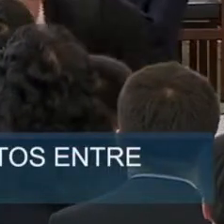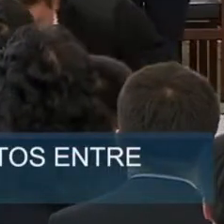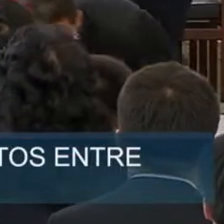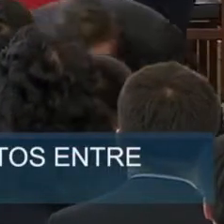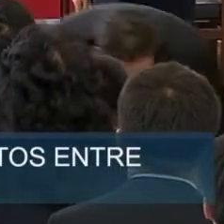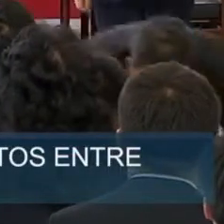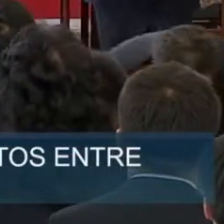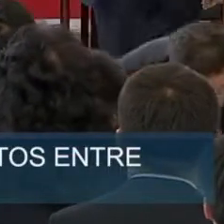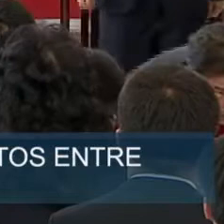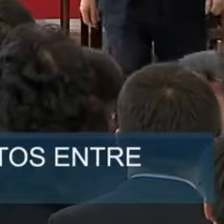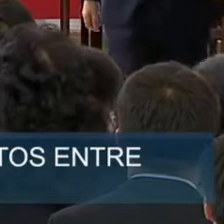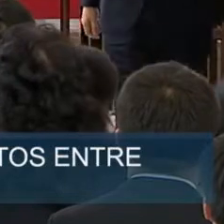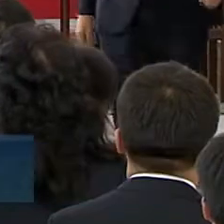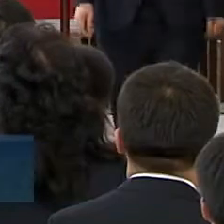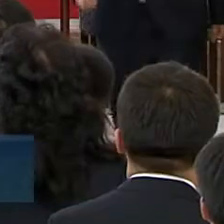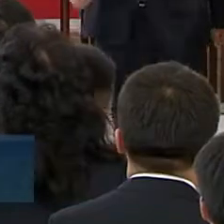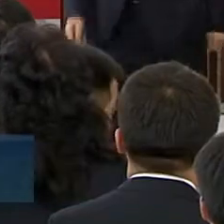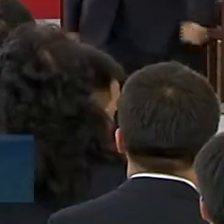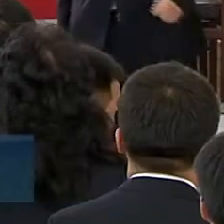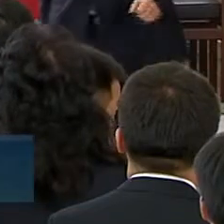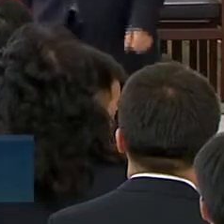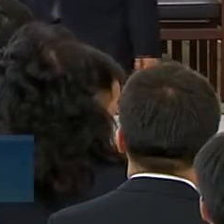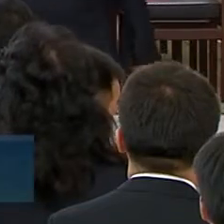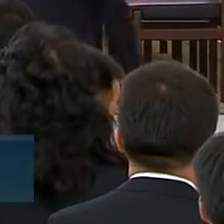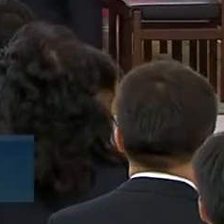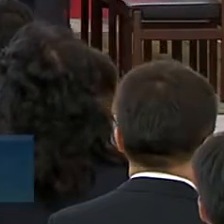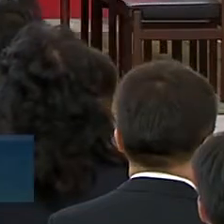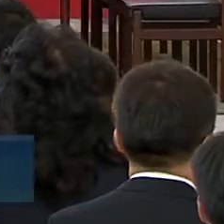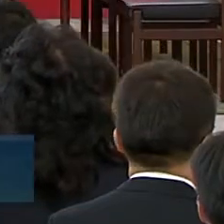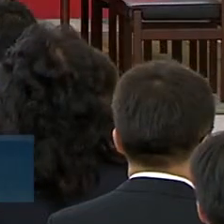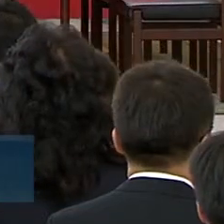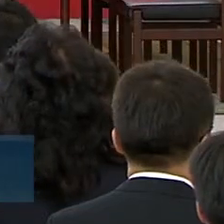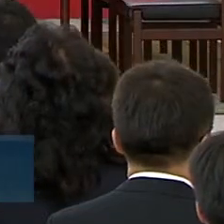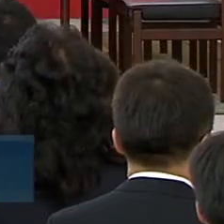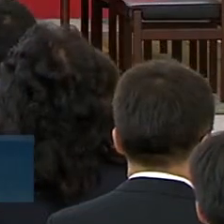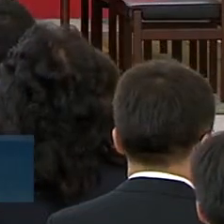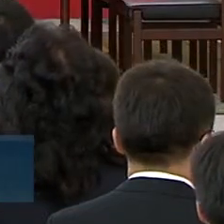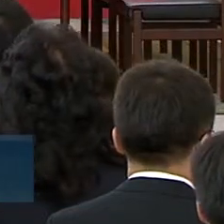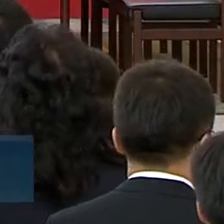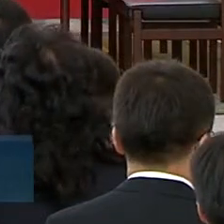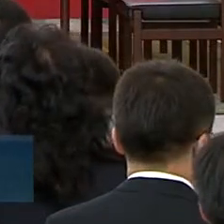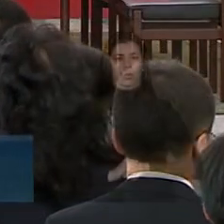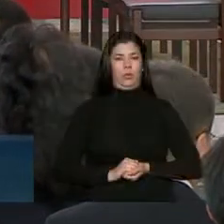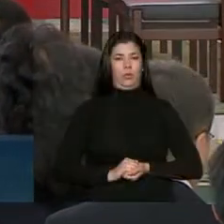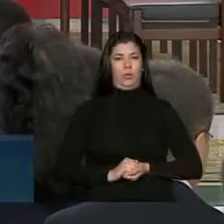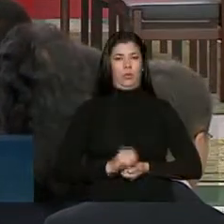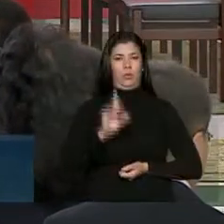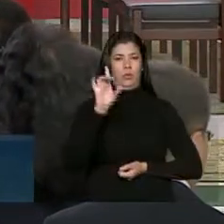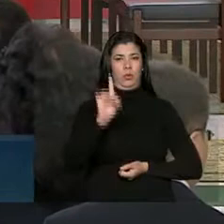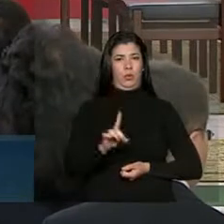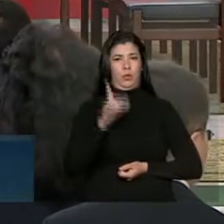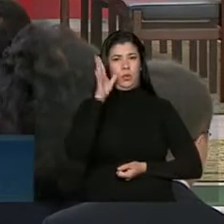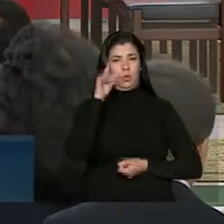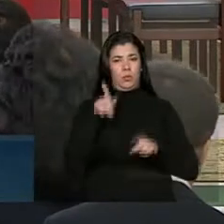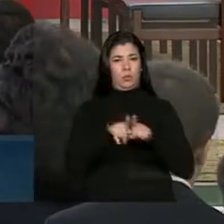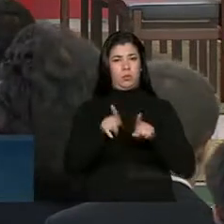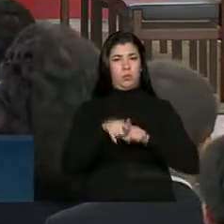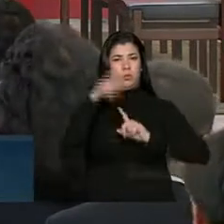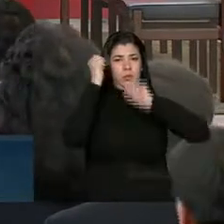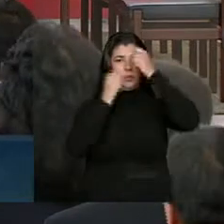O diretor do Observatório Astronômico de Xangai da Academia Chinesa de Ciências, Hong